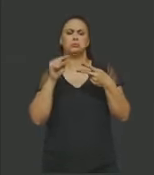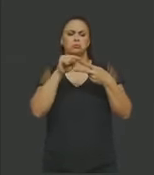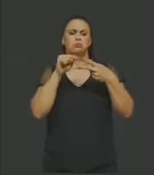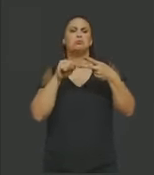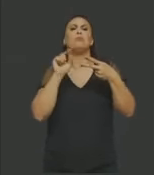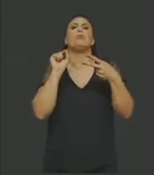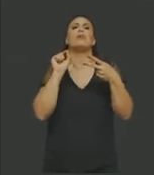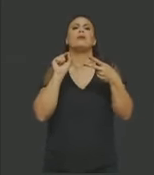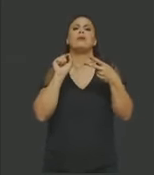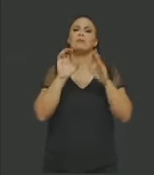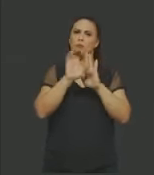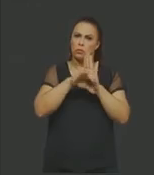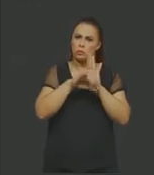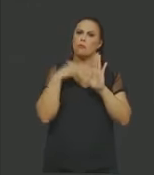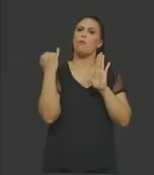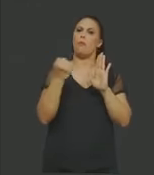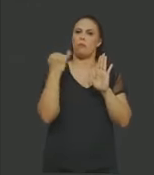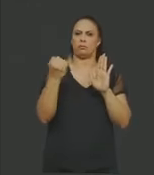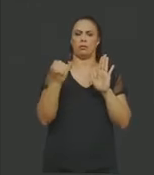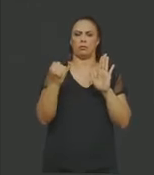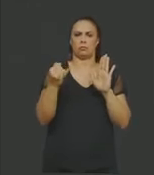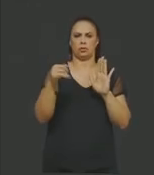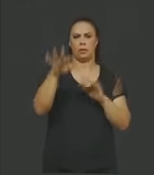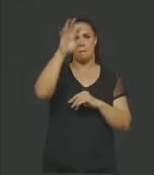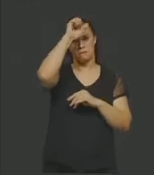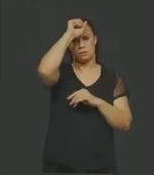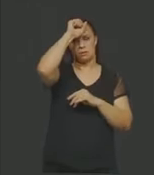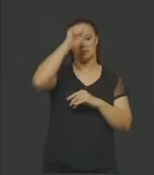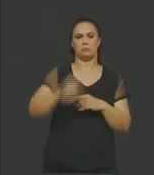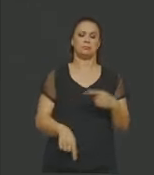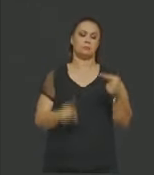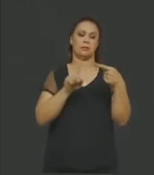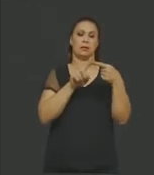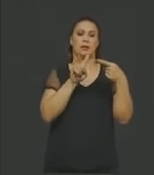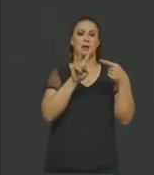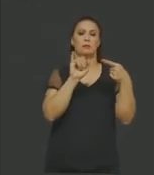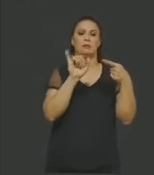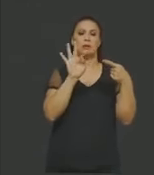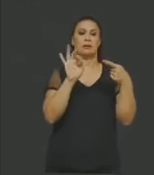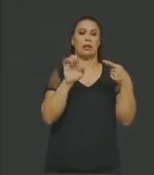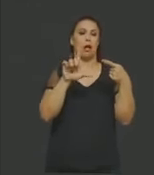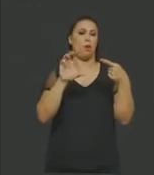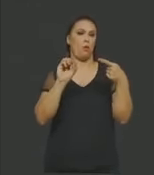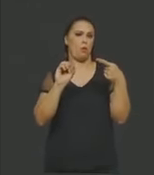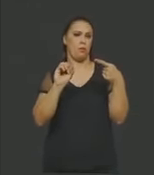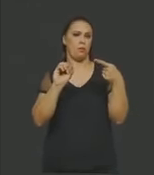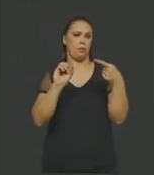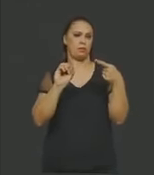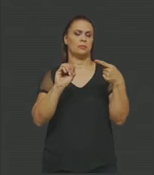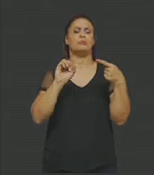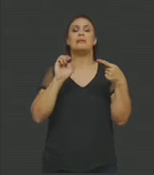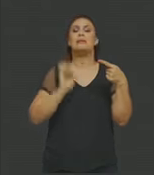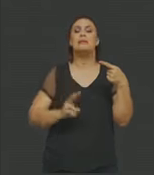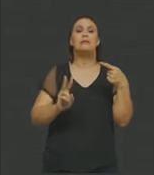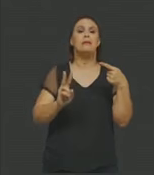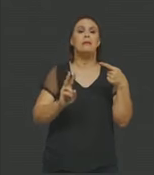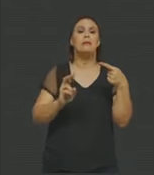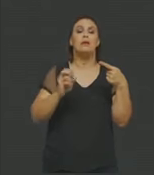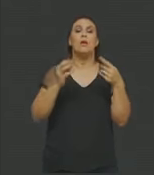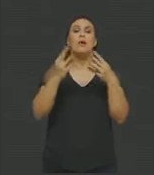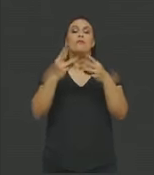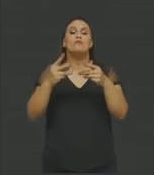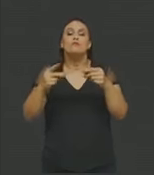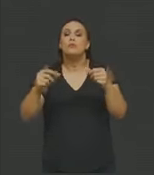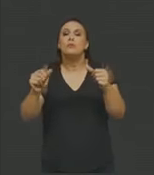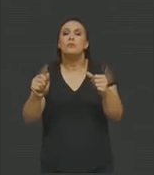fixar e saber. Toda vez, então, que eu falar em vitelo, eu estou falando de uma substância proteica, tá? Que